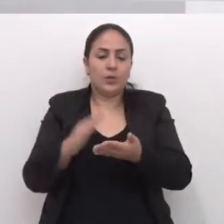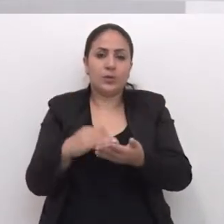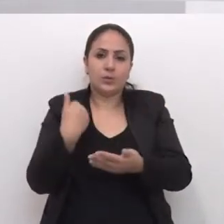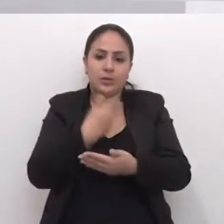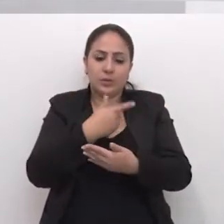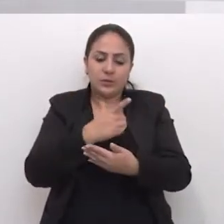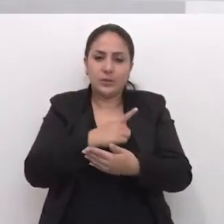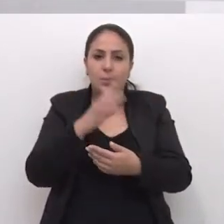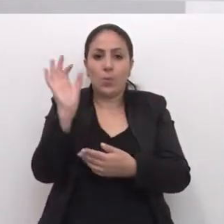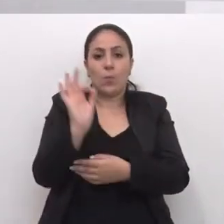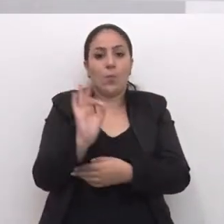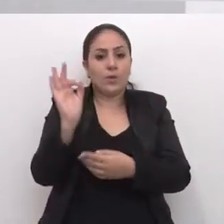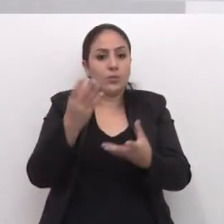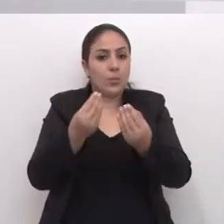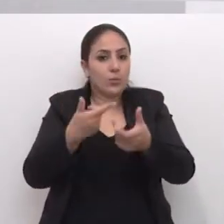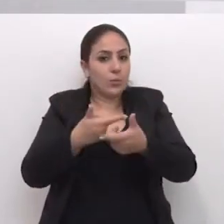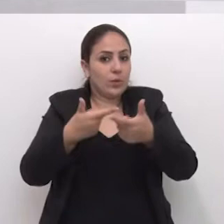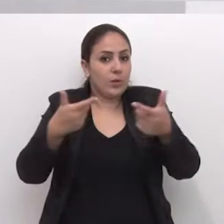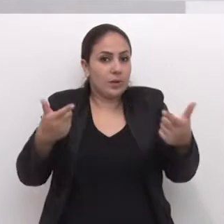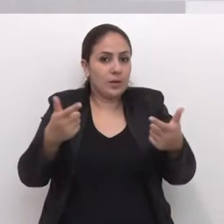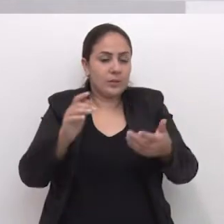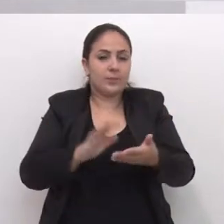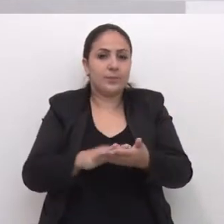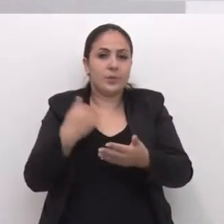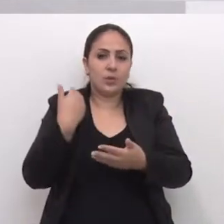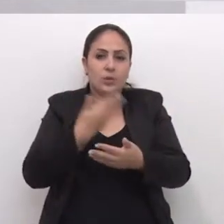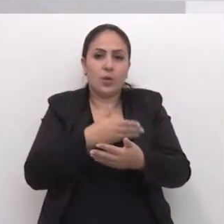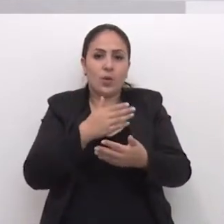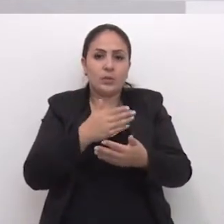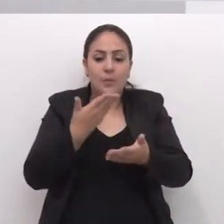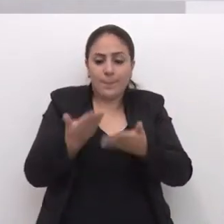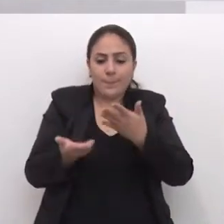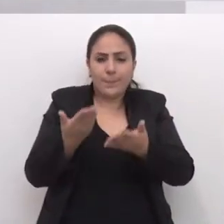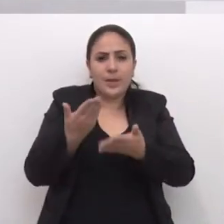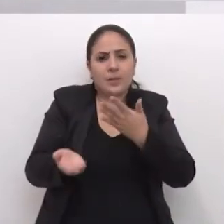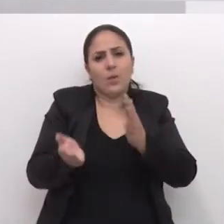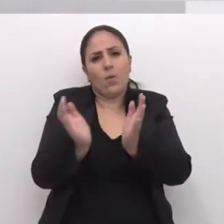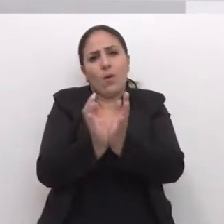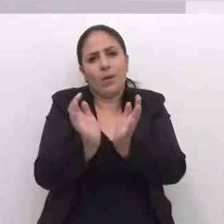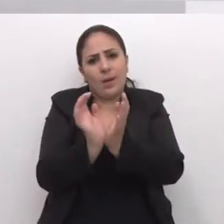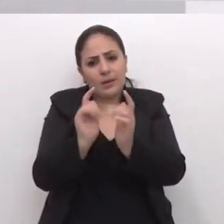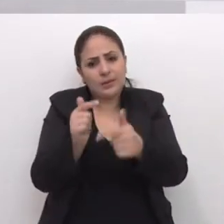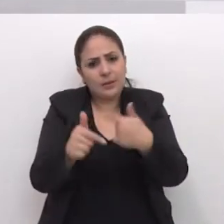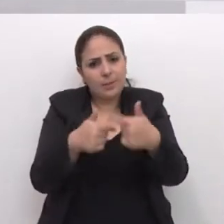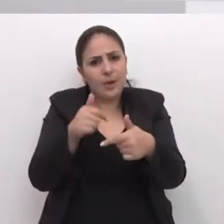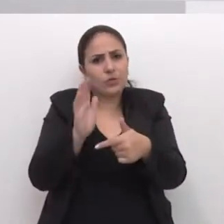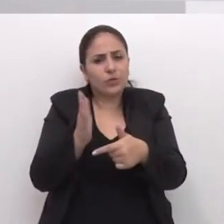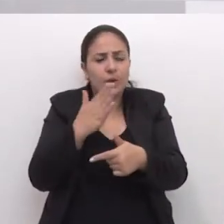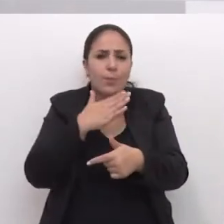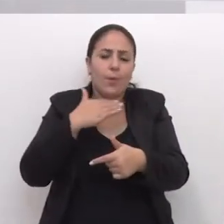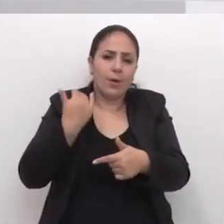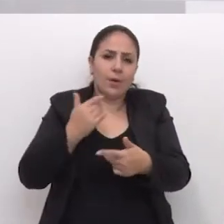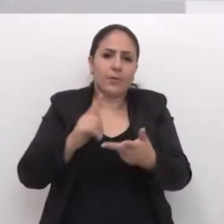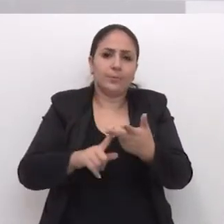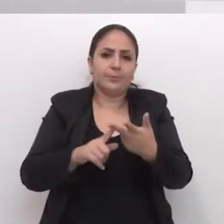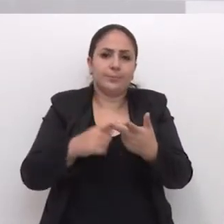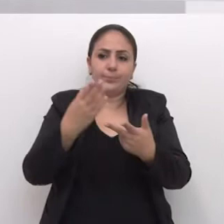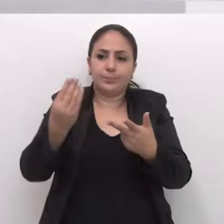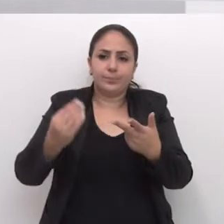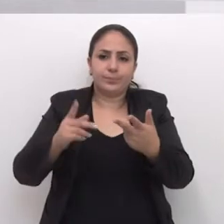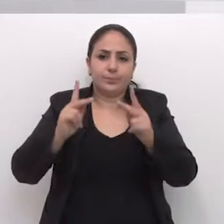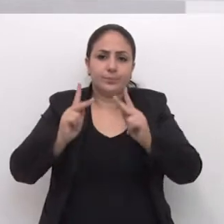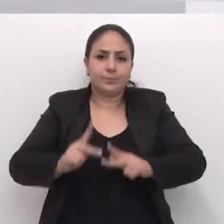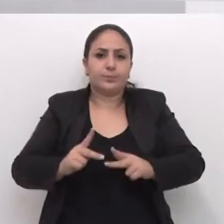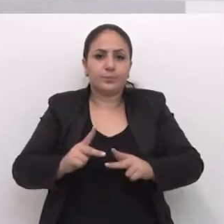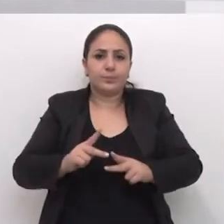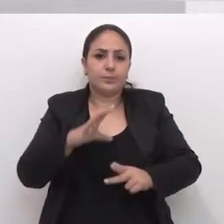do Sul um índice muito elevado. E a gente que perdeu já colegas de trabalho, que perdeu os amigos próximos do